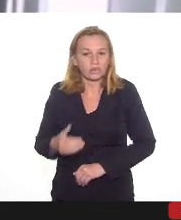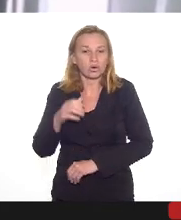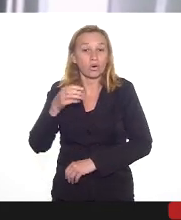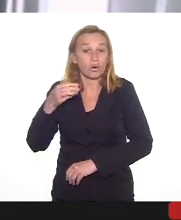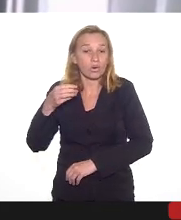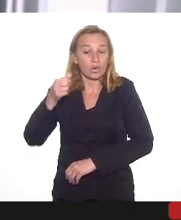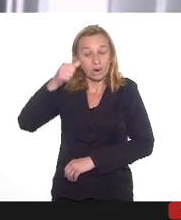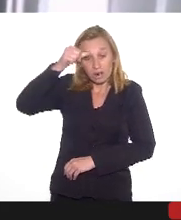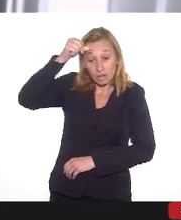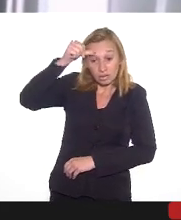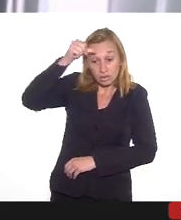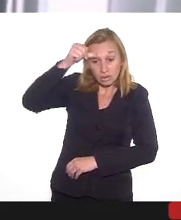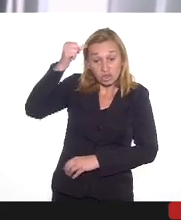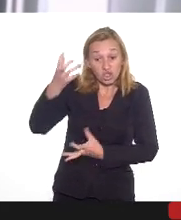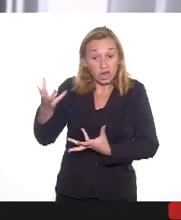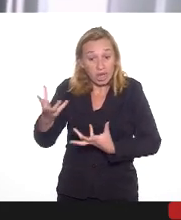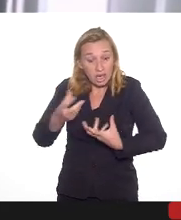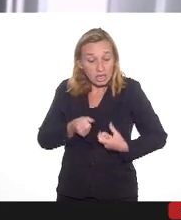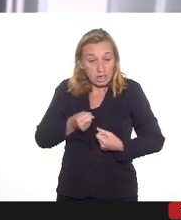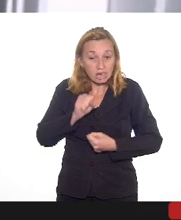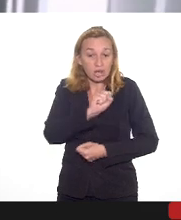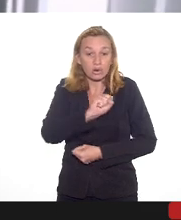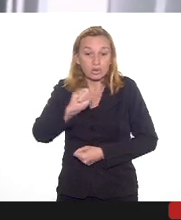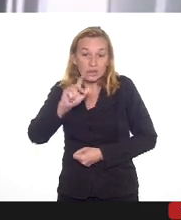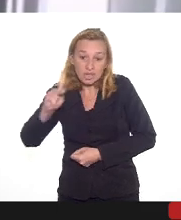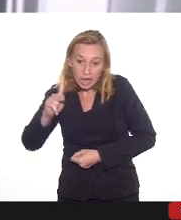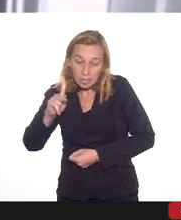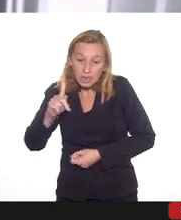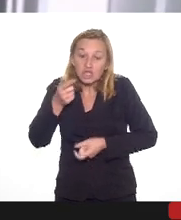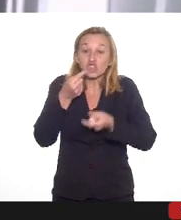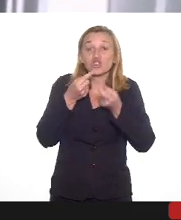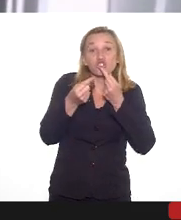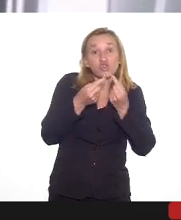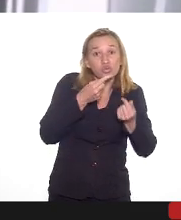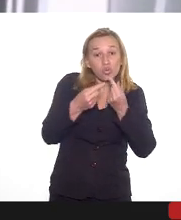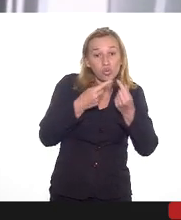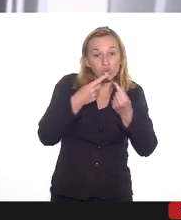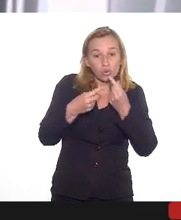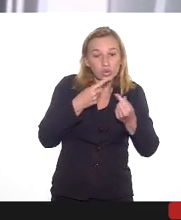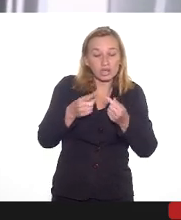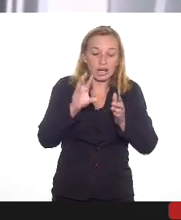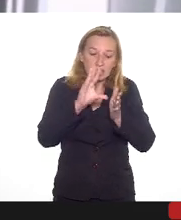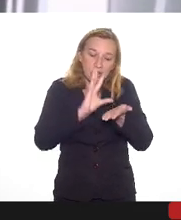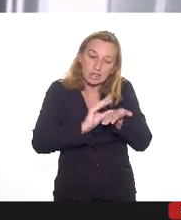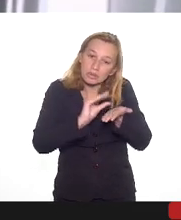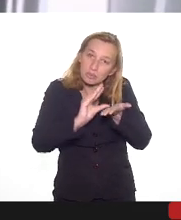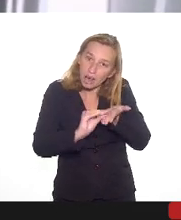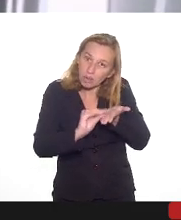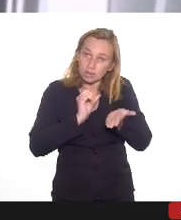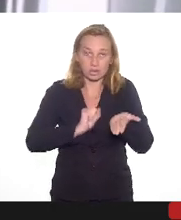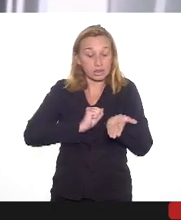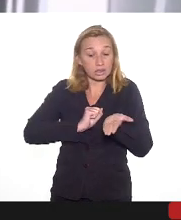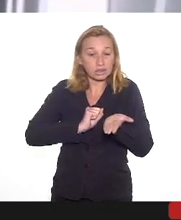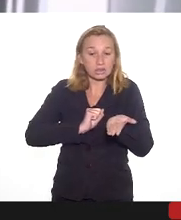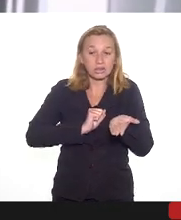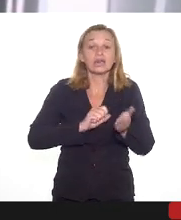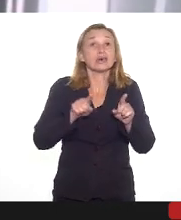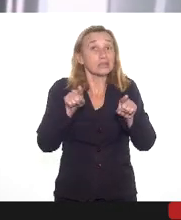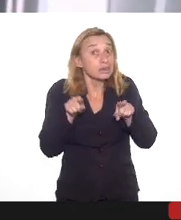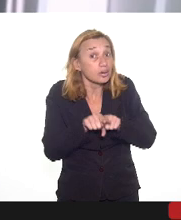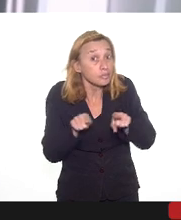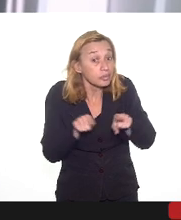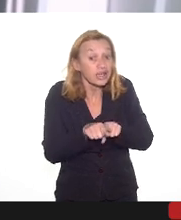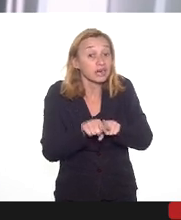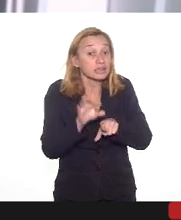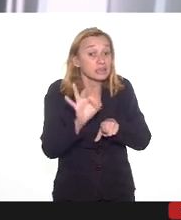Castro para que ele receba o CEP e discuta essas pautas e leve em conta também, claro